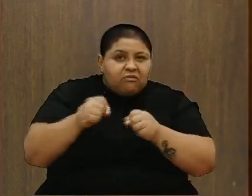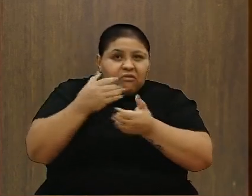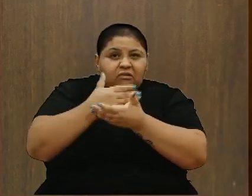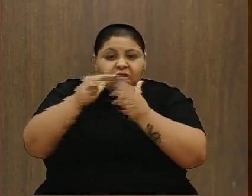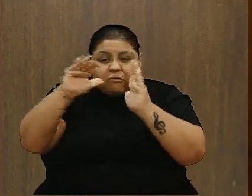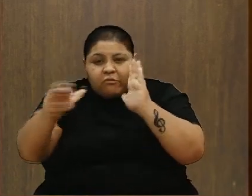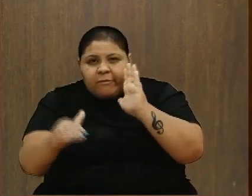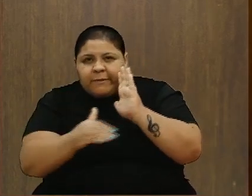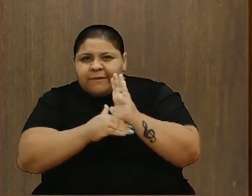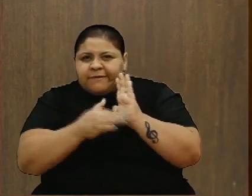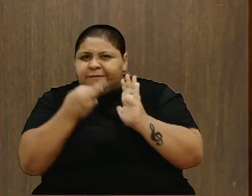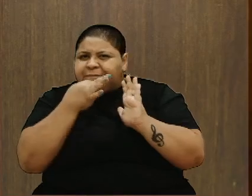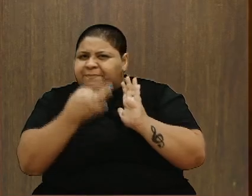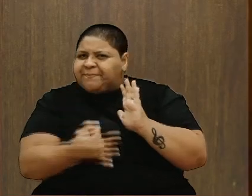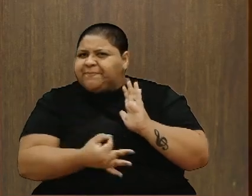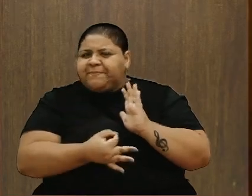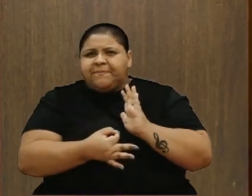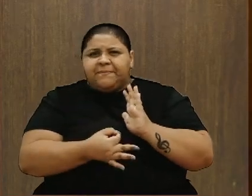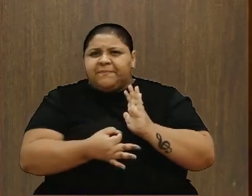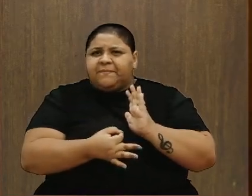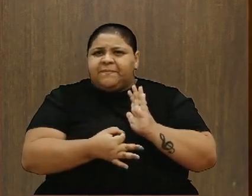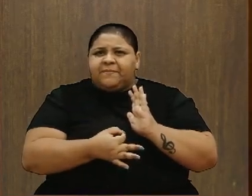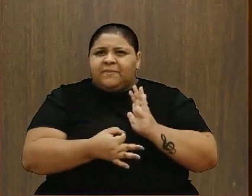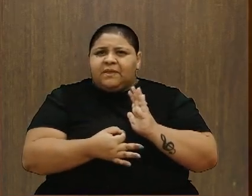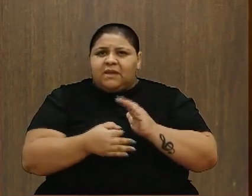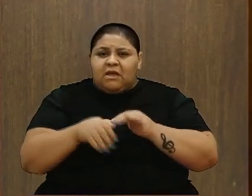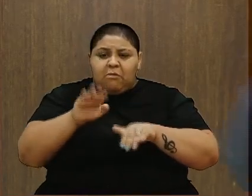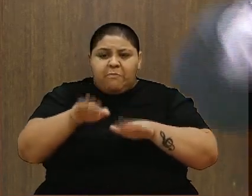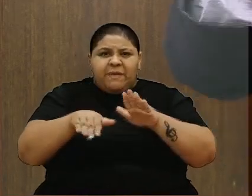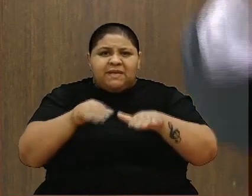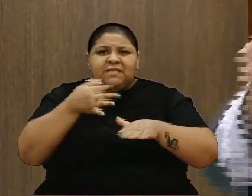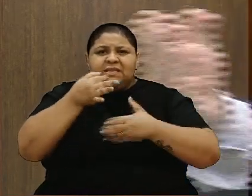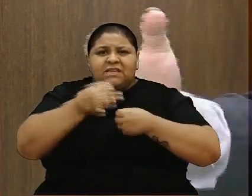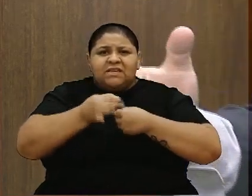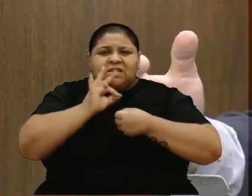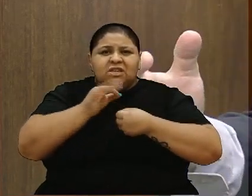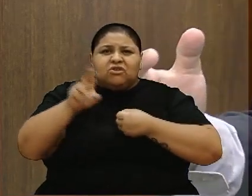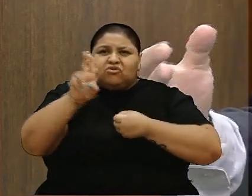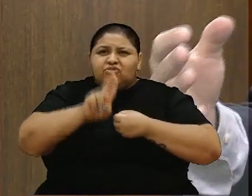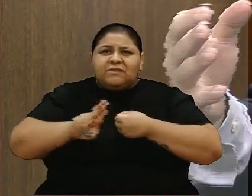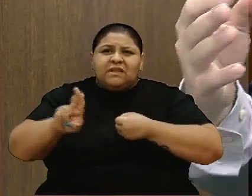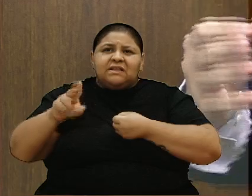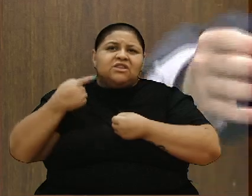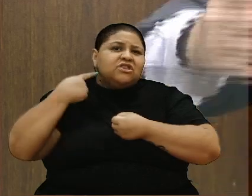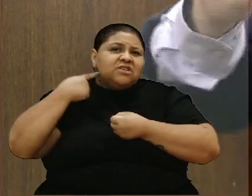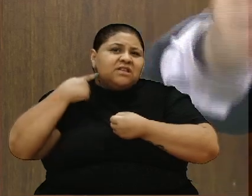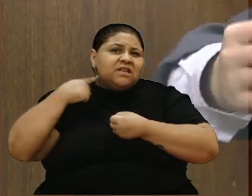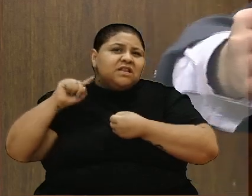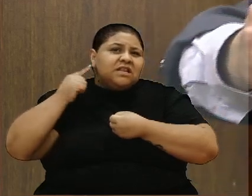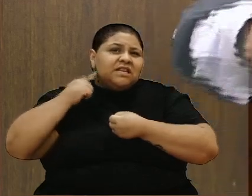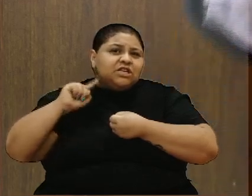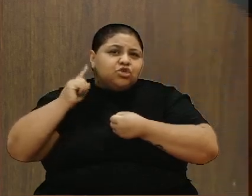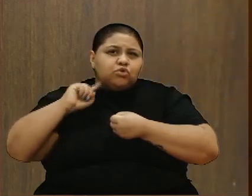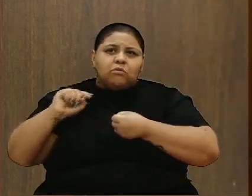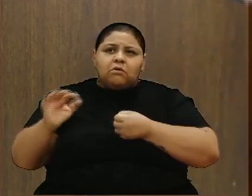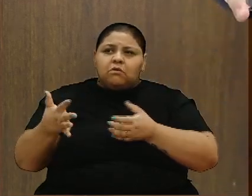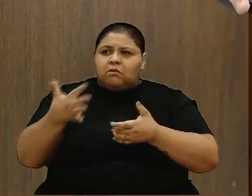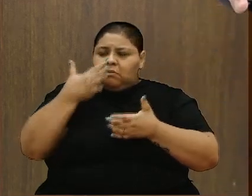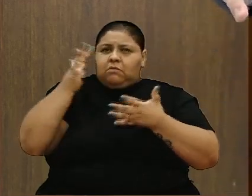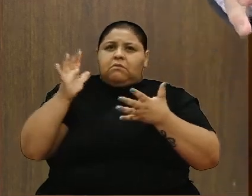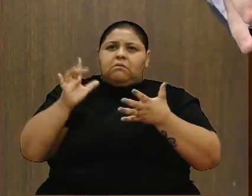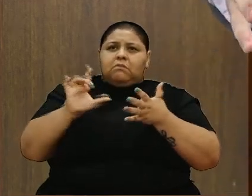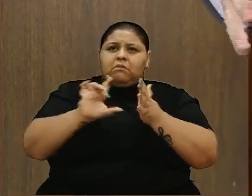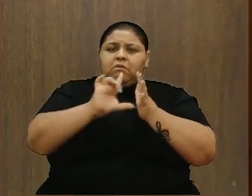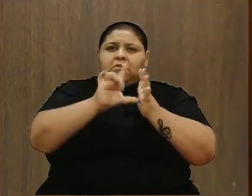baixo terrível, a questão da pisa das uvas, que está sendo utilizada de lixo, vereador Rafael. É algo impressionante, porque depois a gente